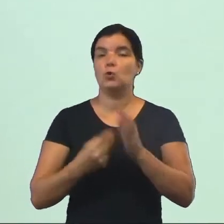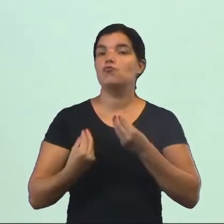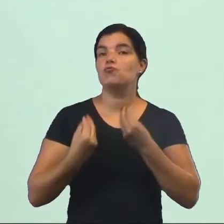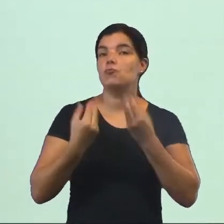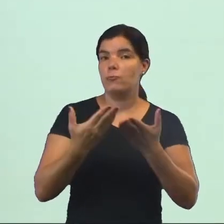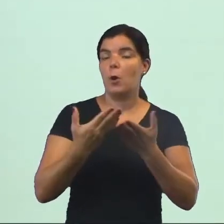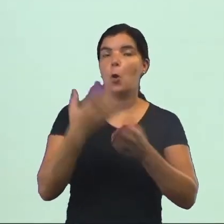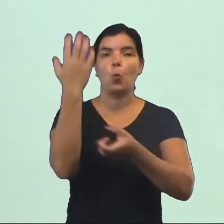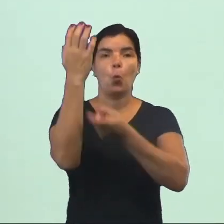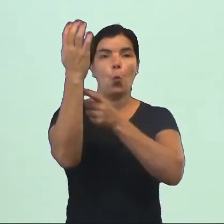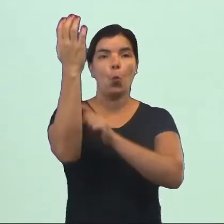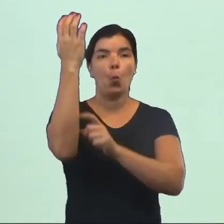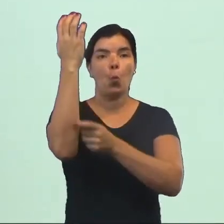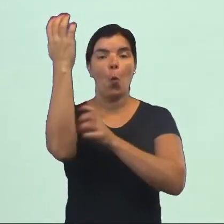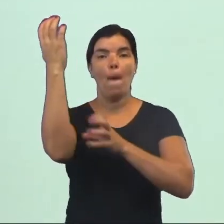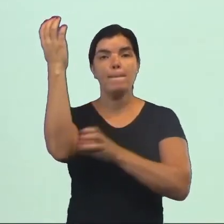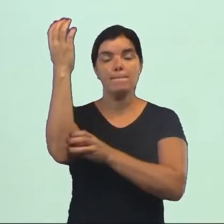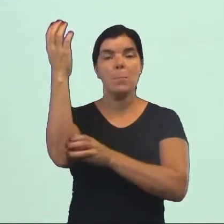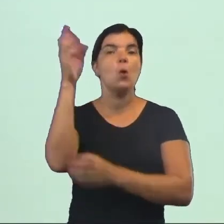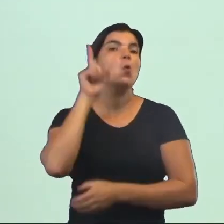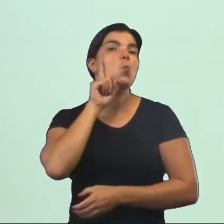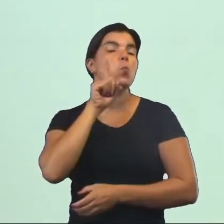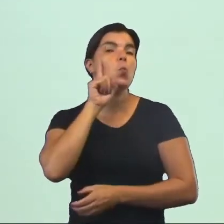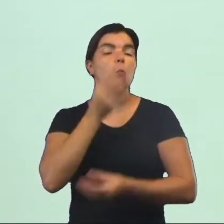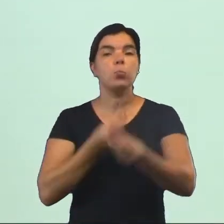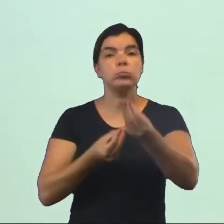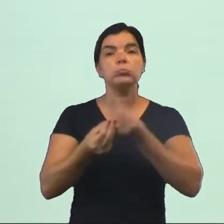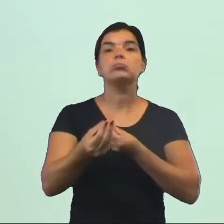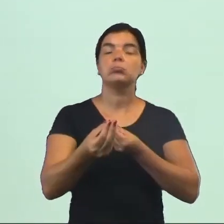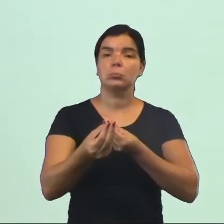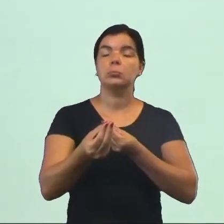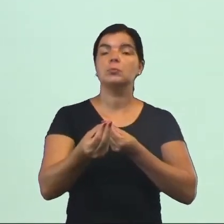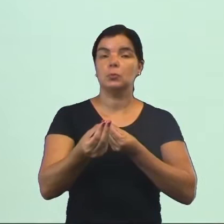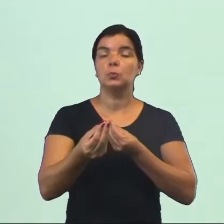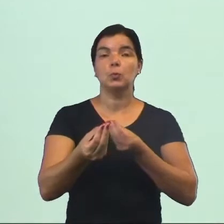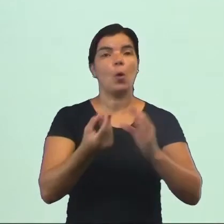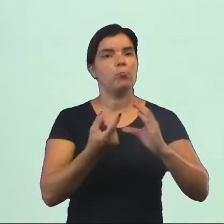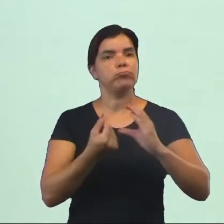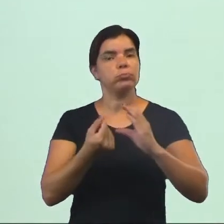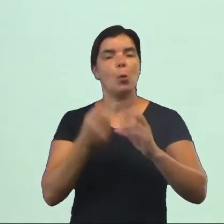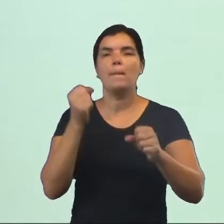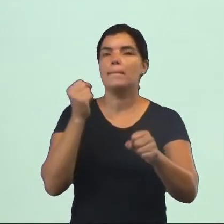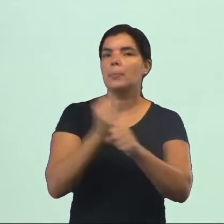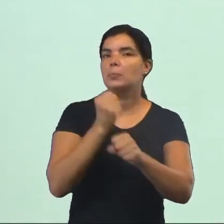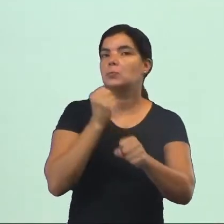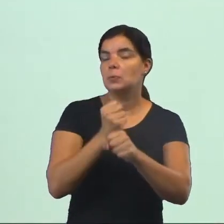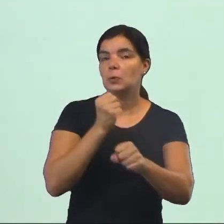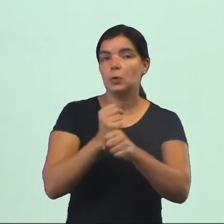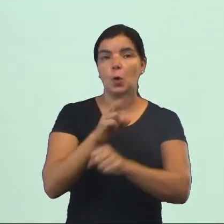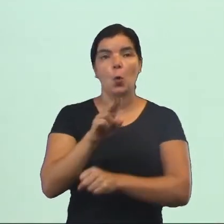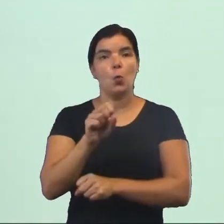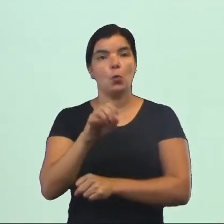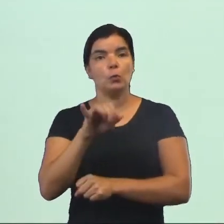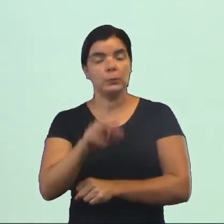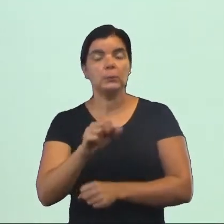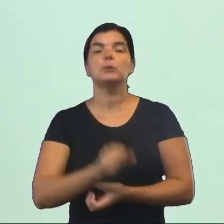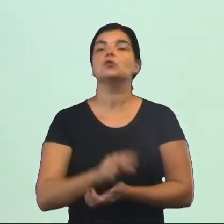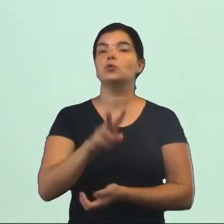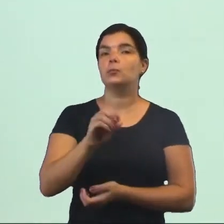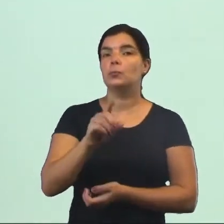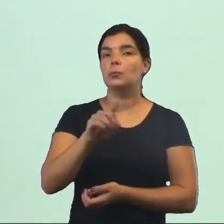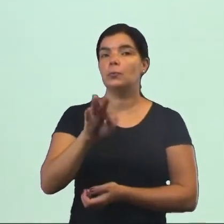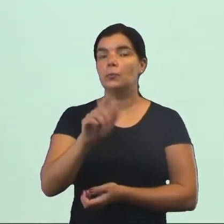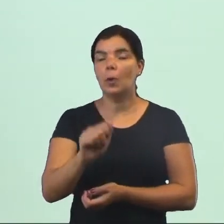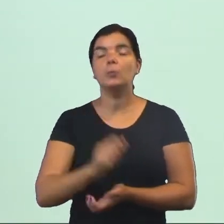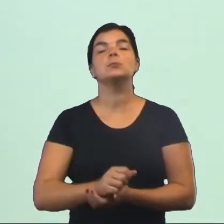borracha, mas em troca disso, os Estados Unidos ele deu uma parte do financiamento para a construção da usina de Volta Redonda, que